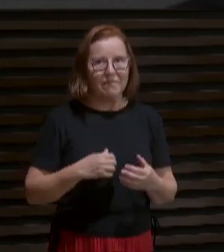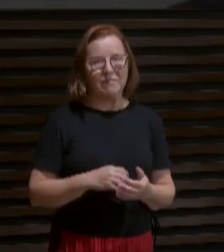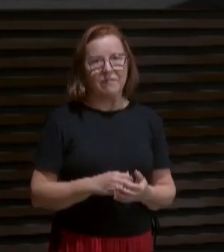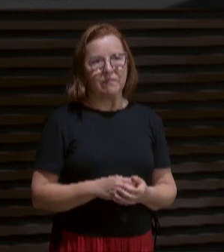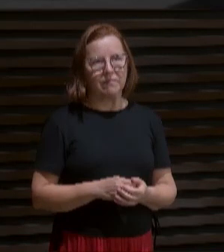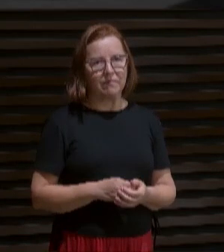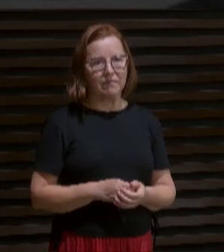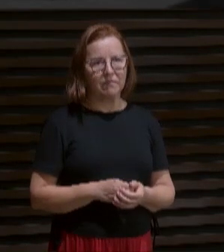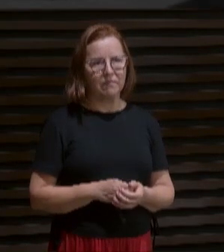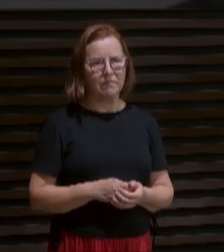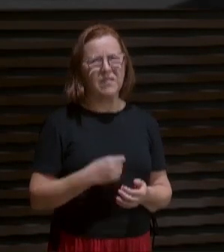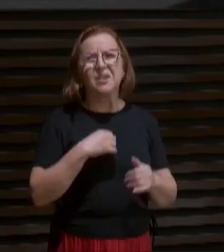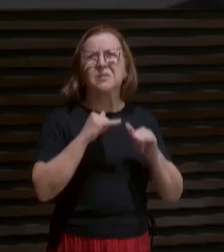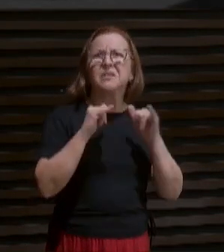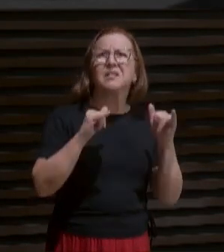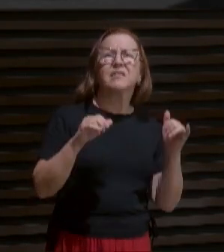E que direi eu?